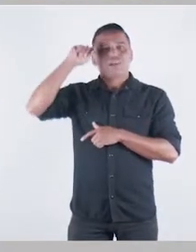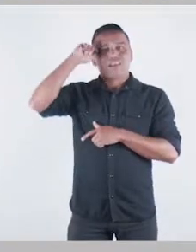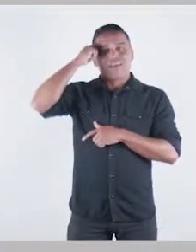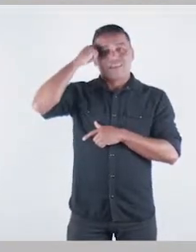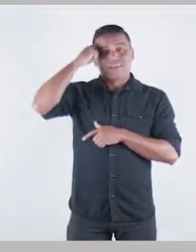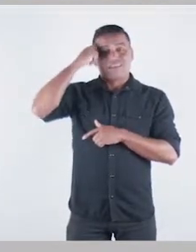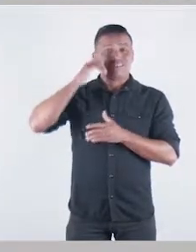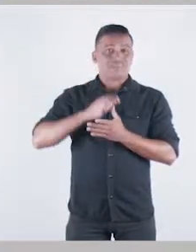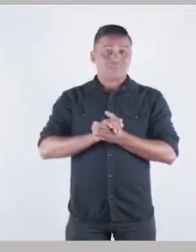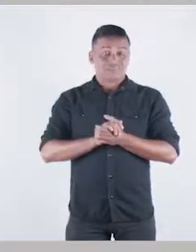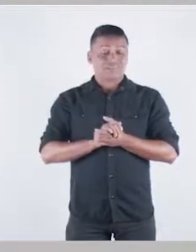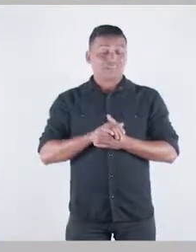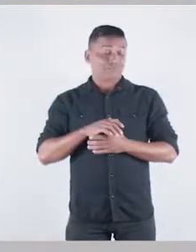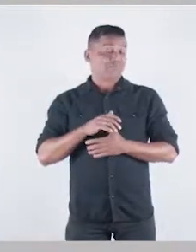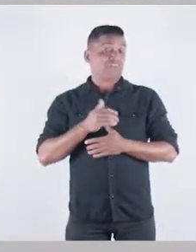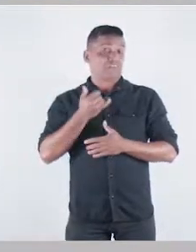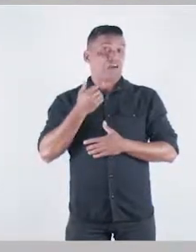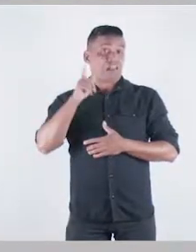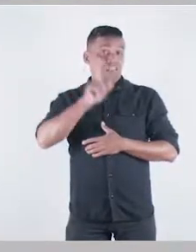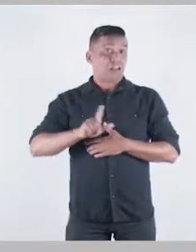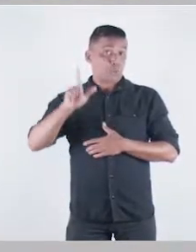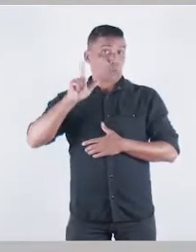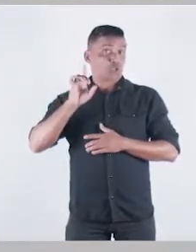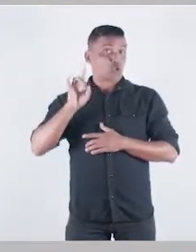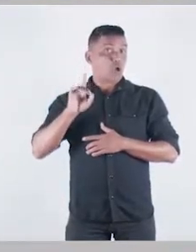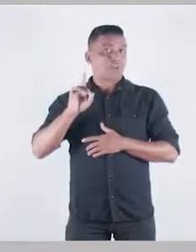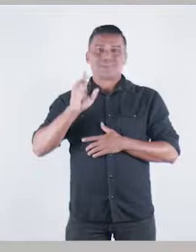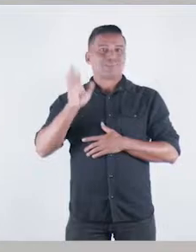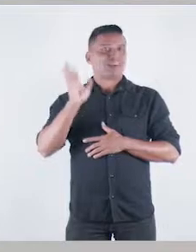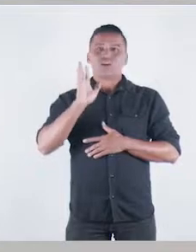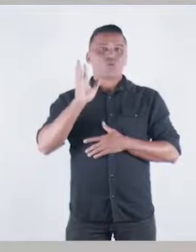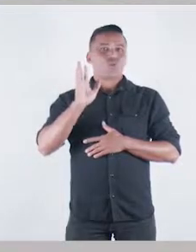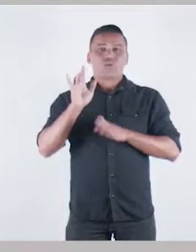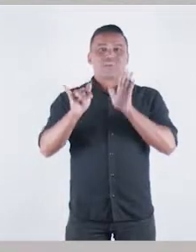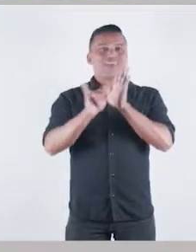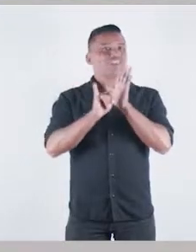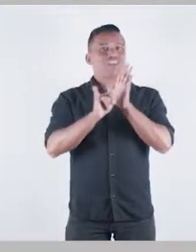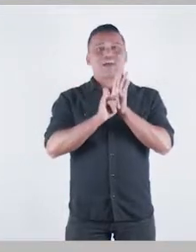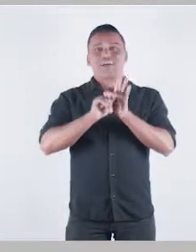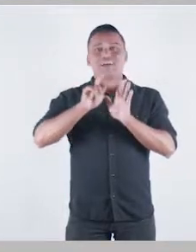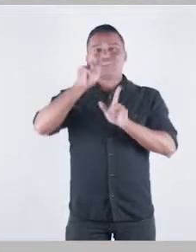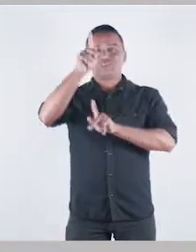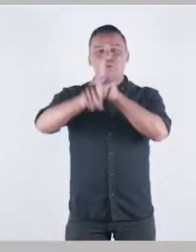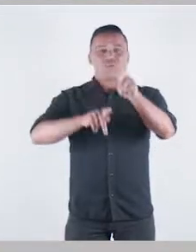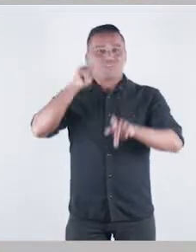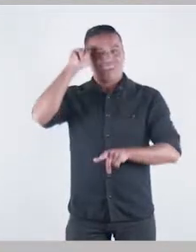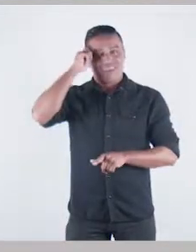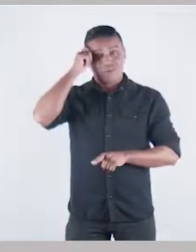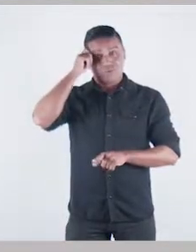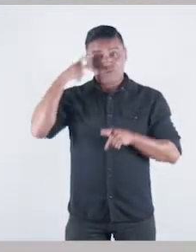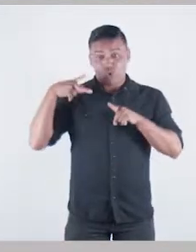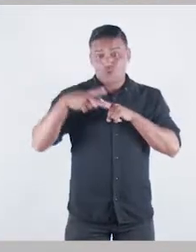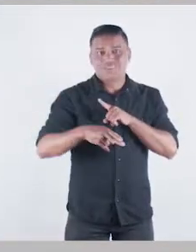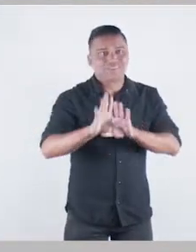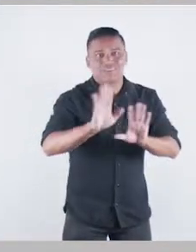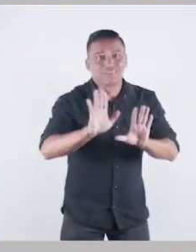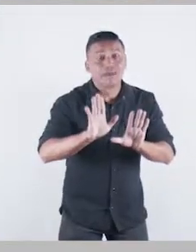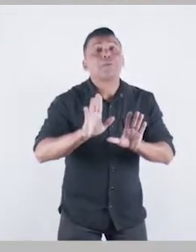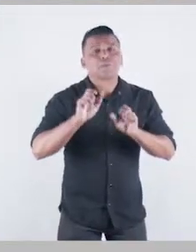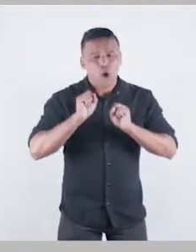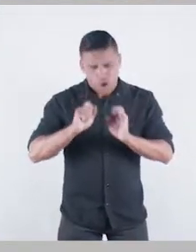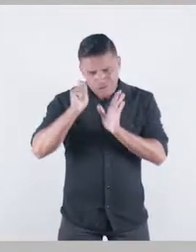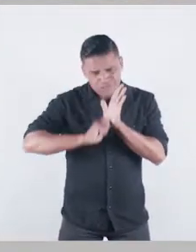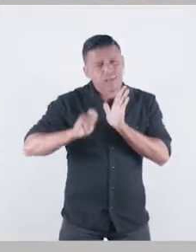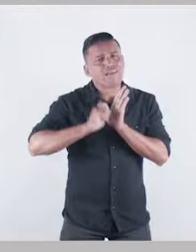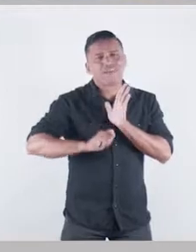literatura e dizendo que é literatura negra. Mas isso não é, de forma alguma, uma censura. Eu acho que tem que se escrever, é